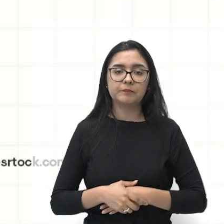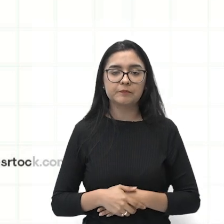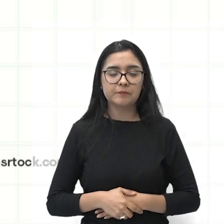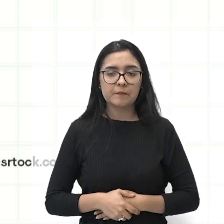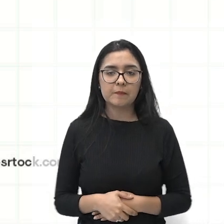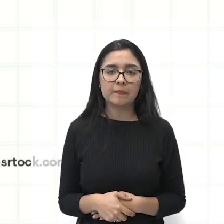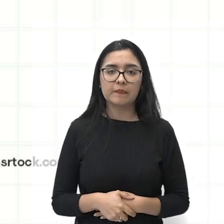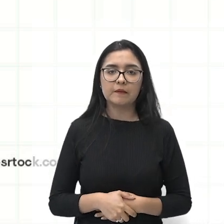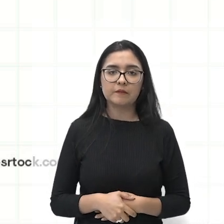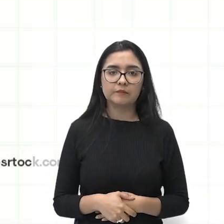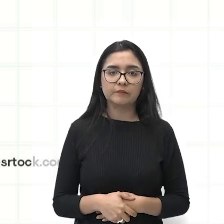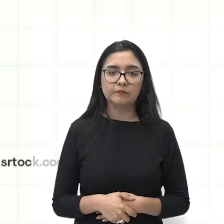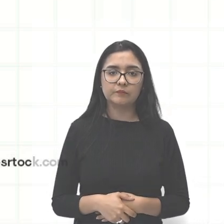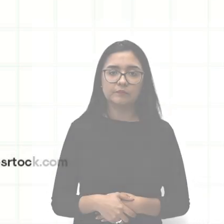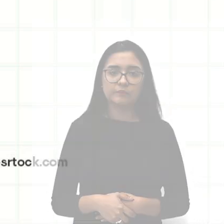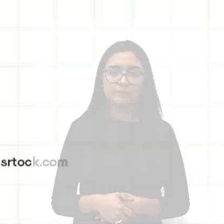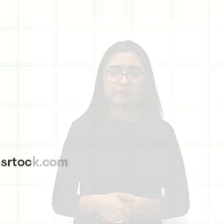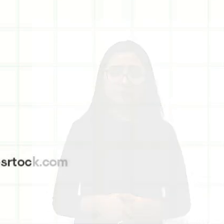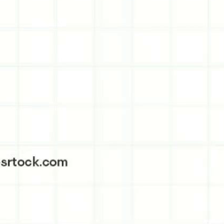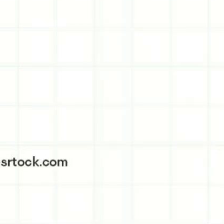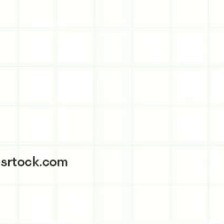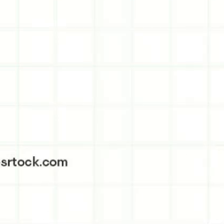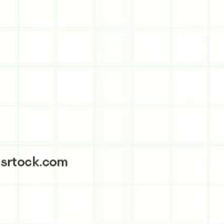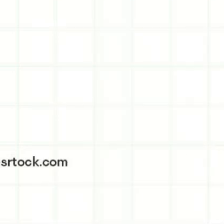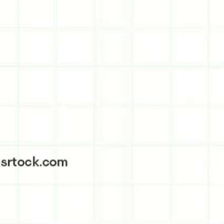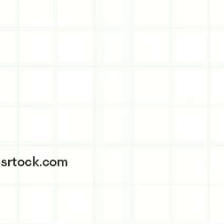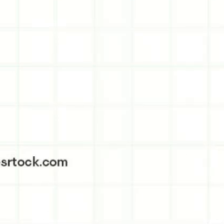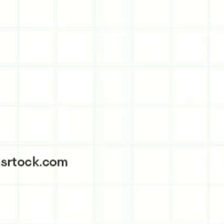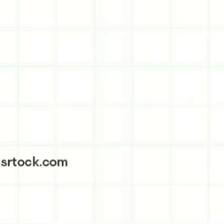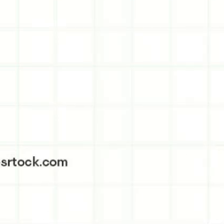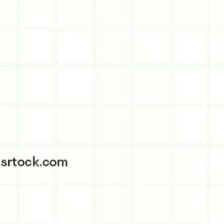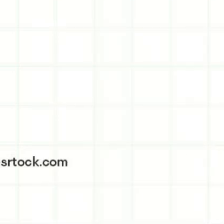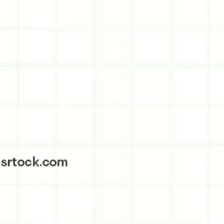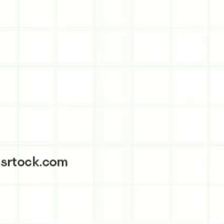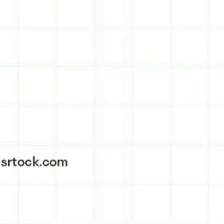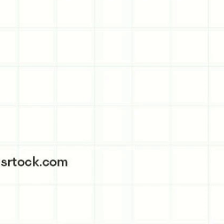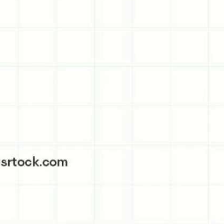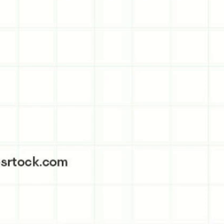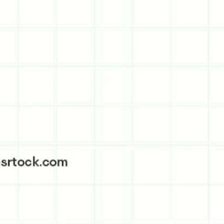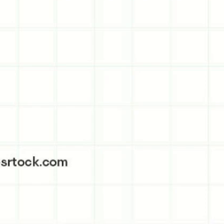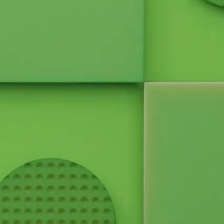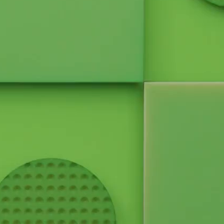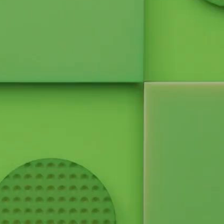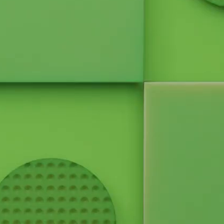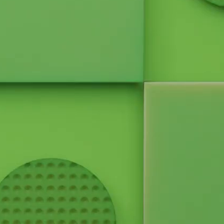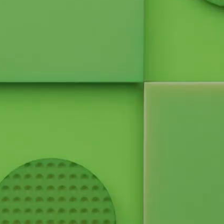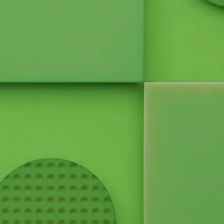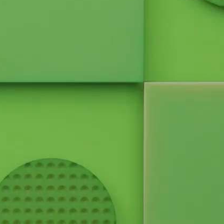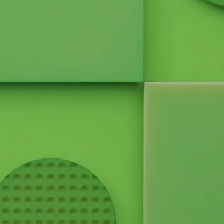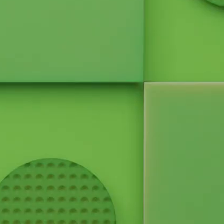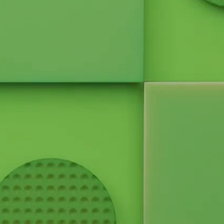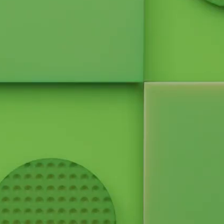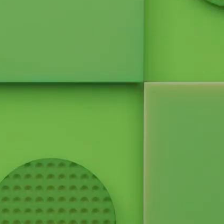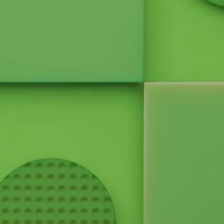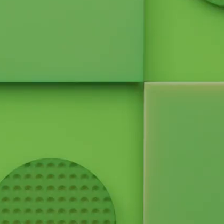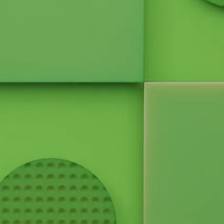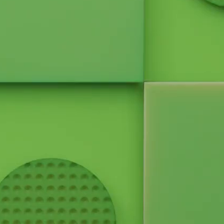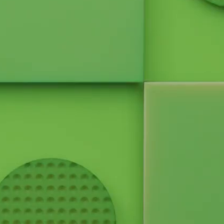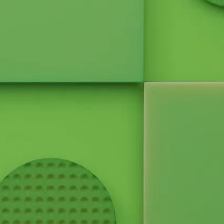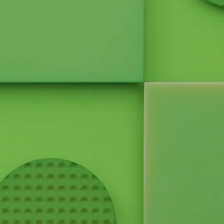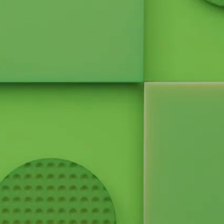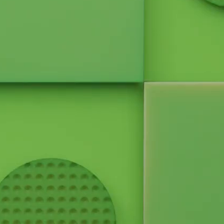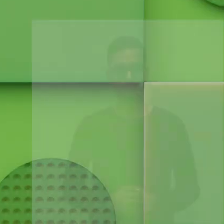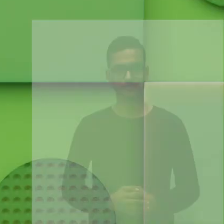glóbulos vermelhos e o plasma, certo? Um outro exemplo de centrifugação do nosso cotidiano, a